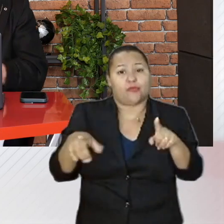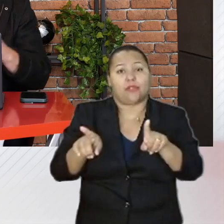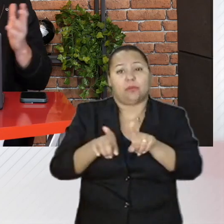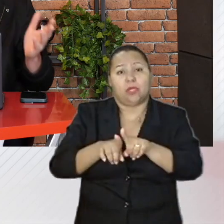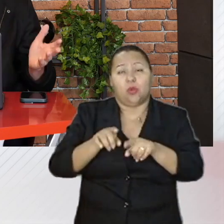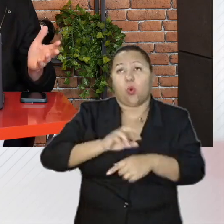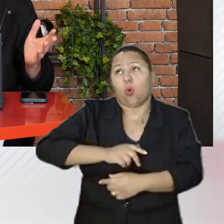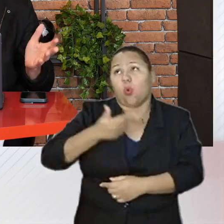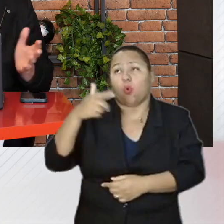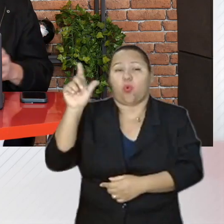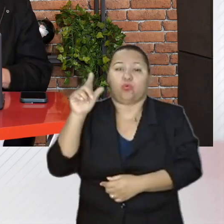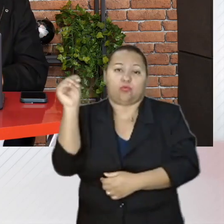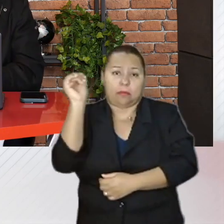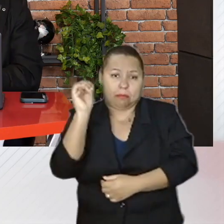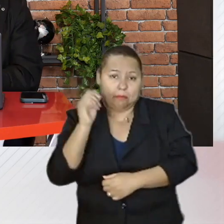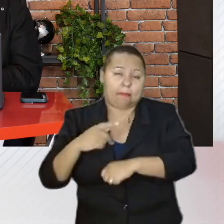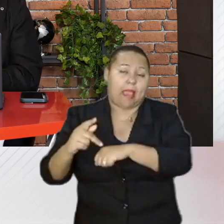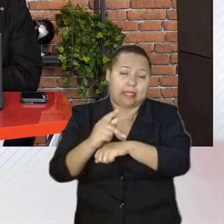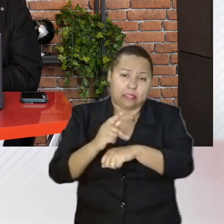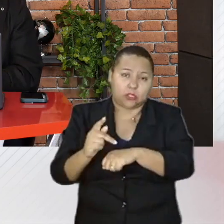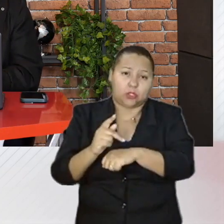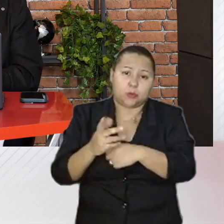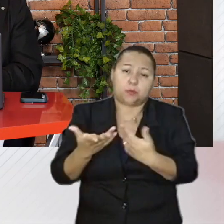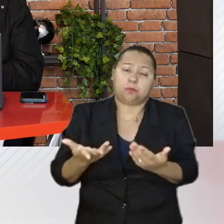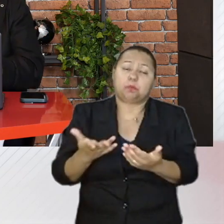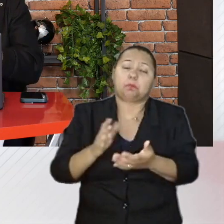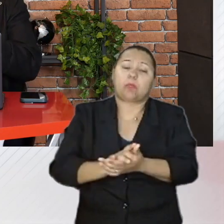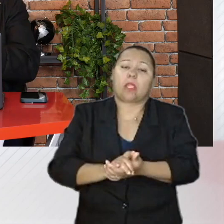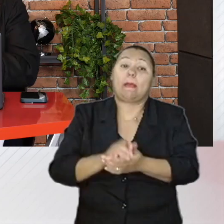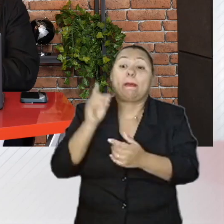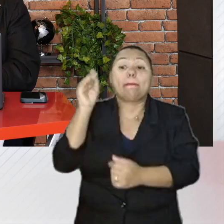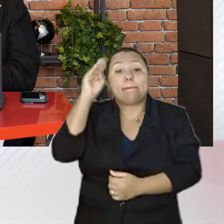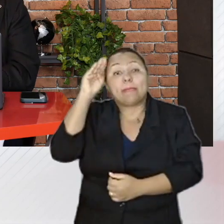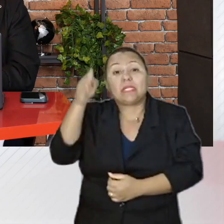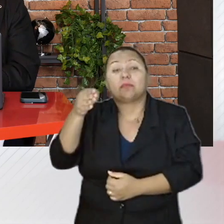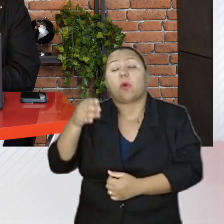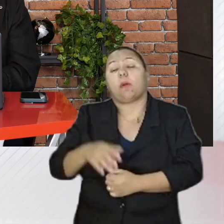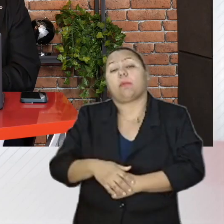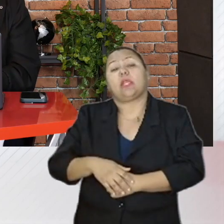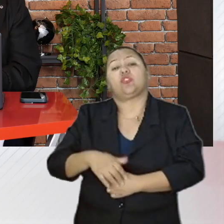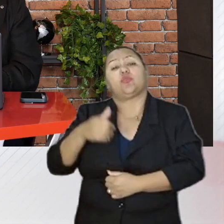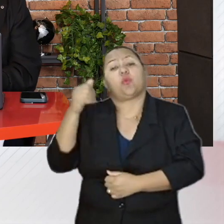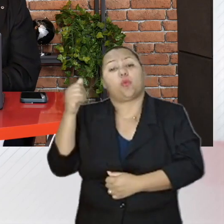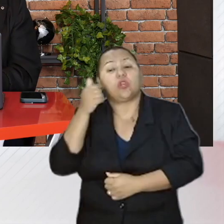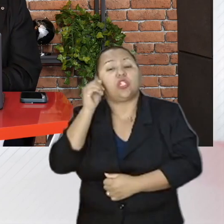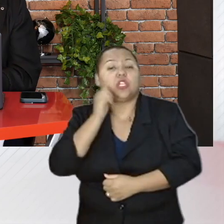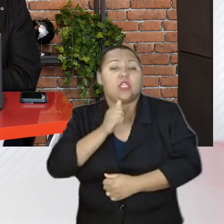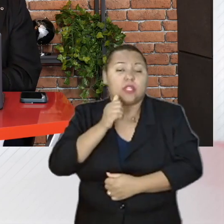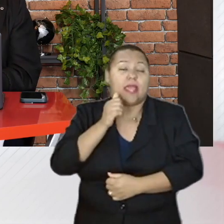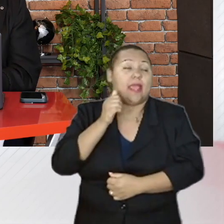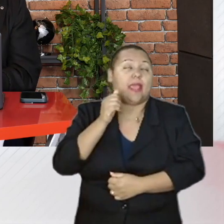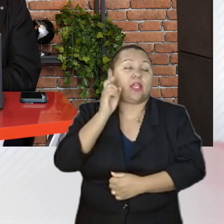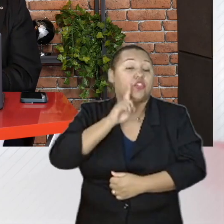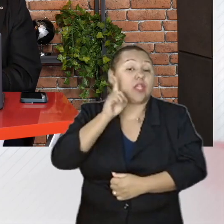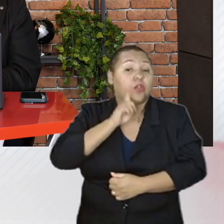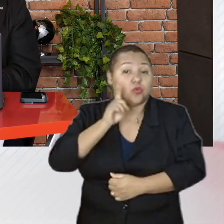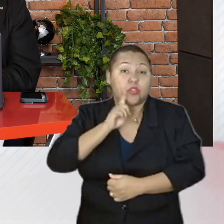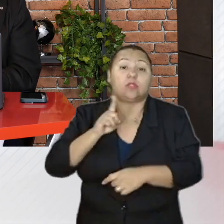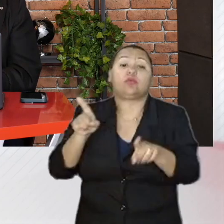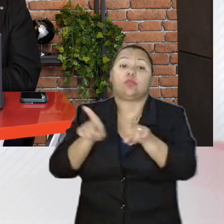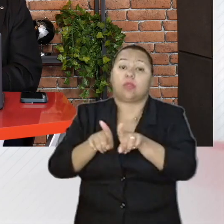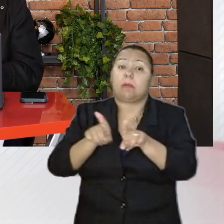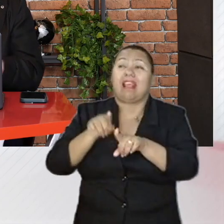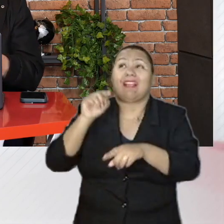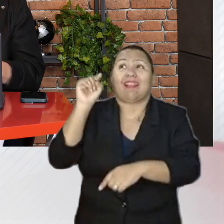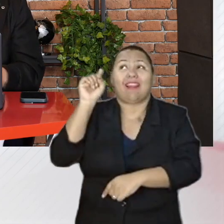países, principalmente aí os Estados Unidos e os países da OCDE, realmente lá é muito